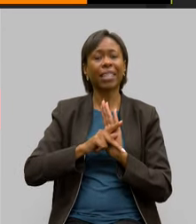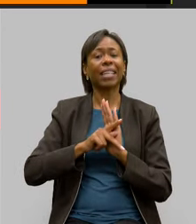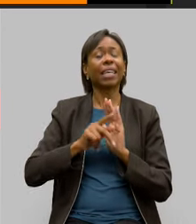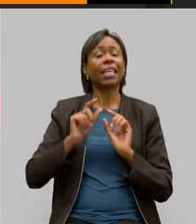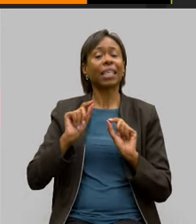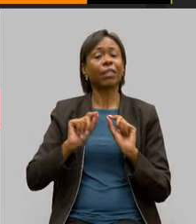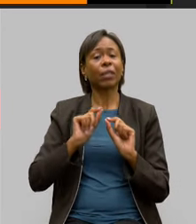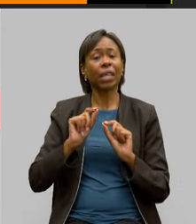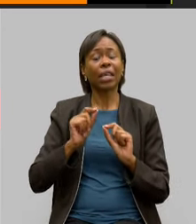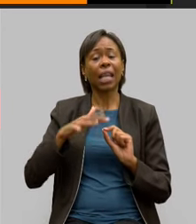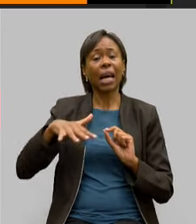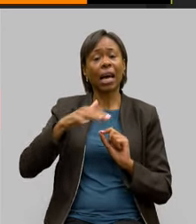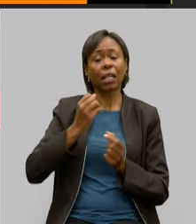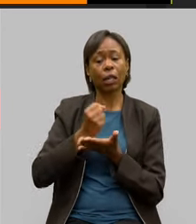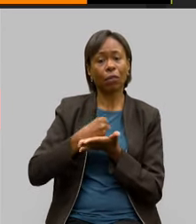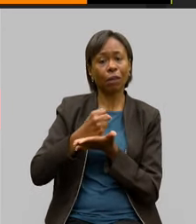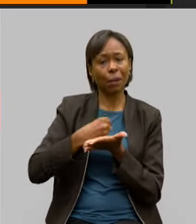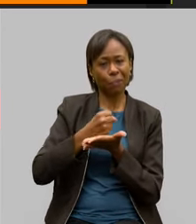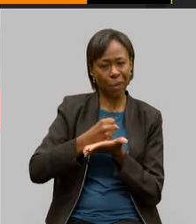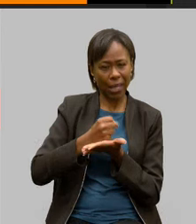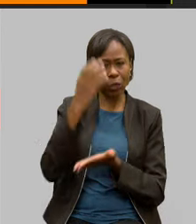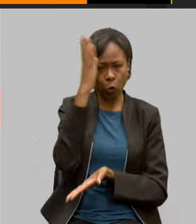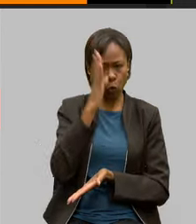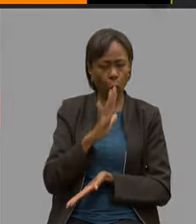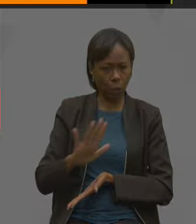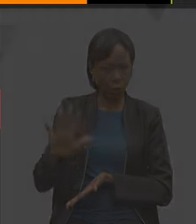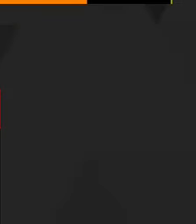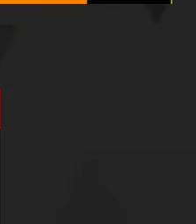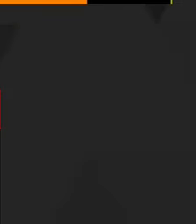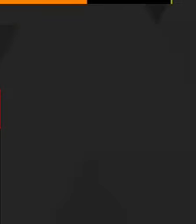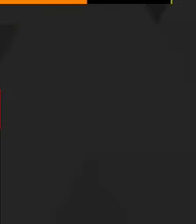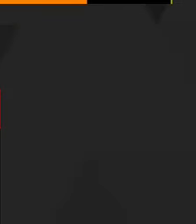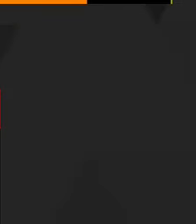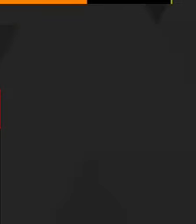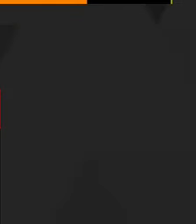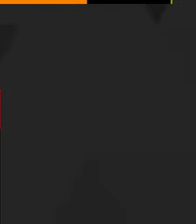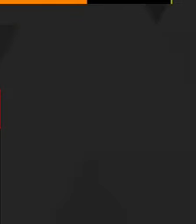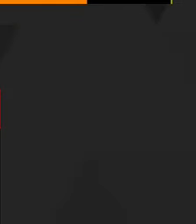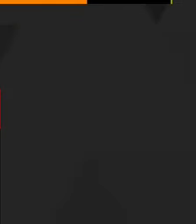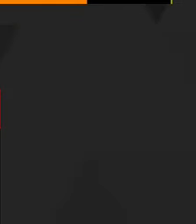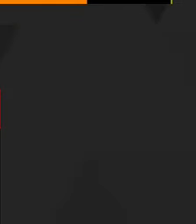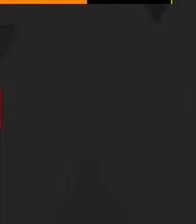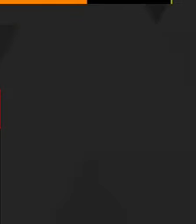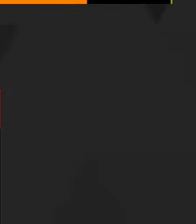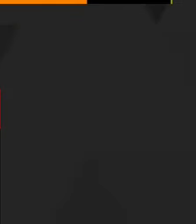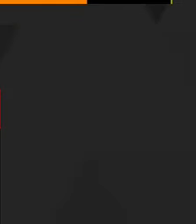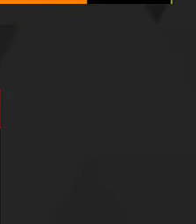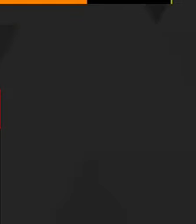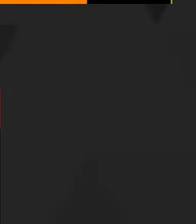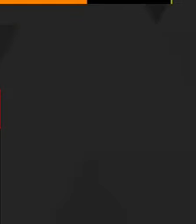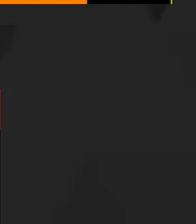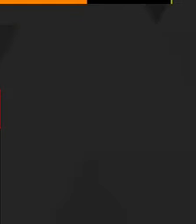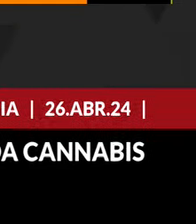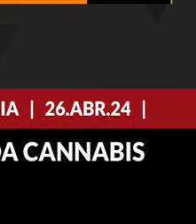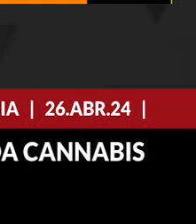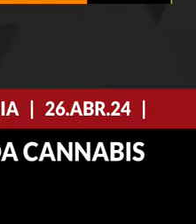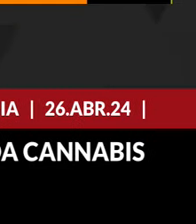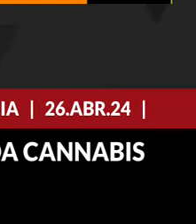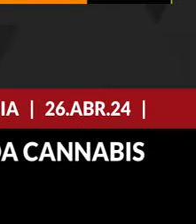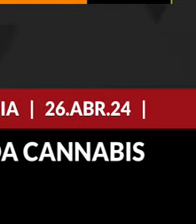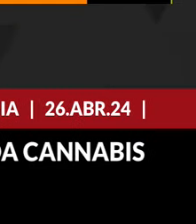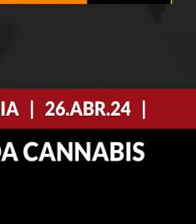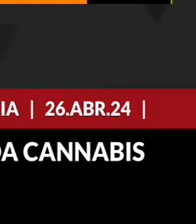farmacopeia brasileira ou as farmacopeias algumas farmacopeias do mundo que a Anvisa